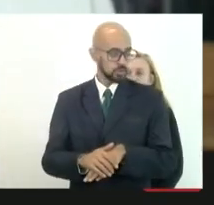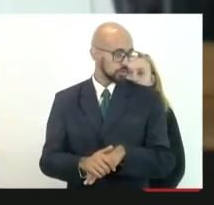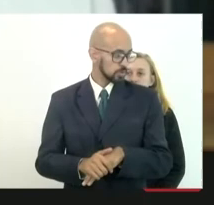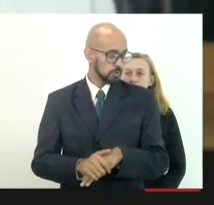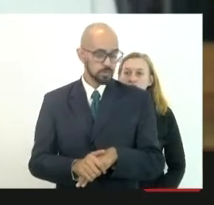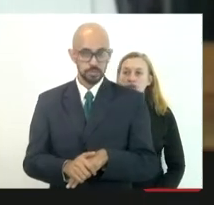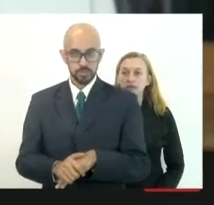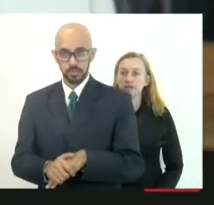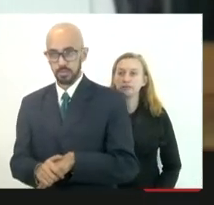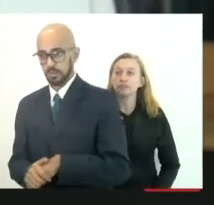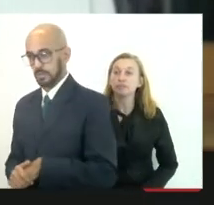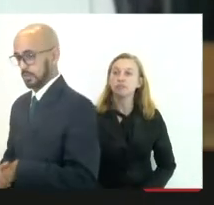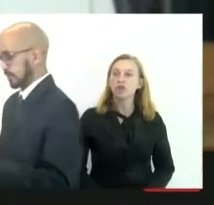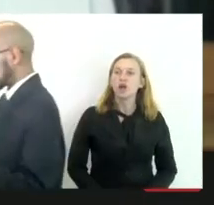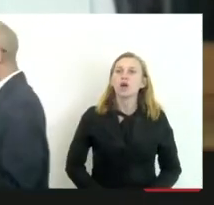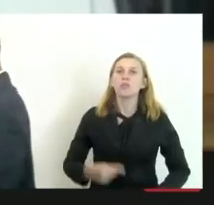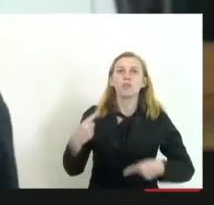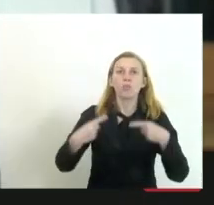pensa